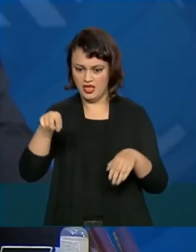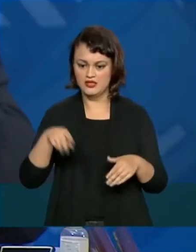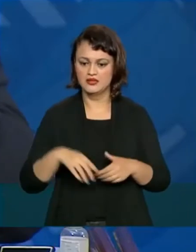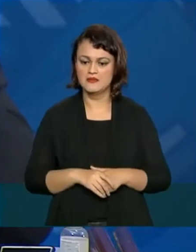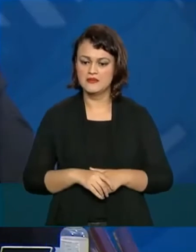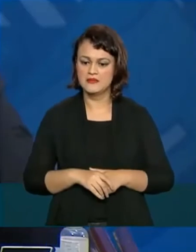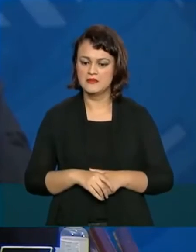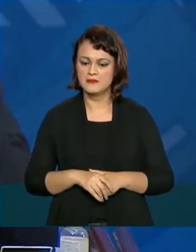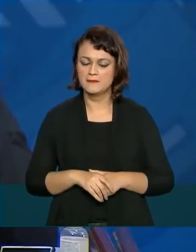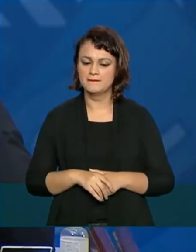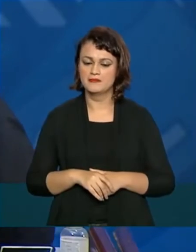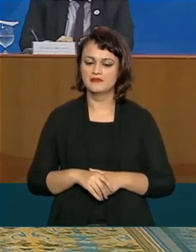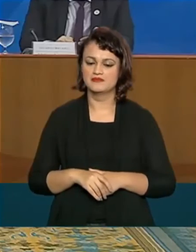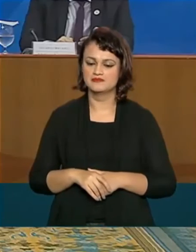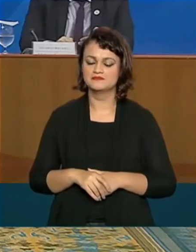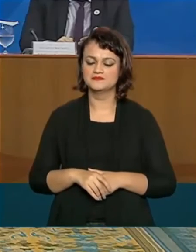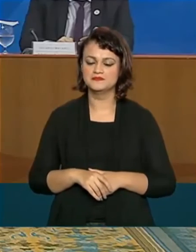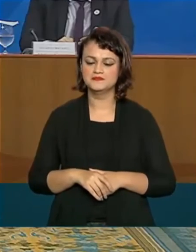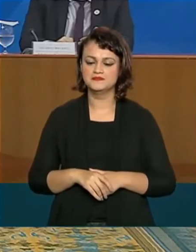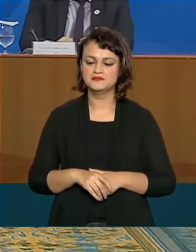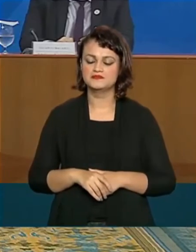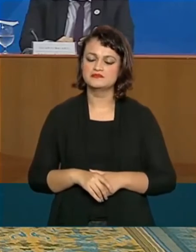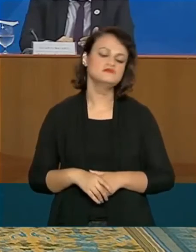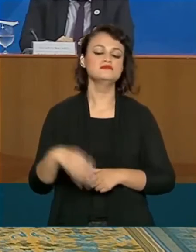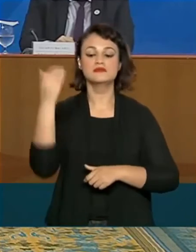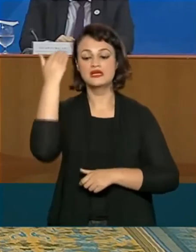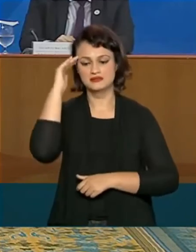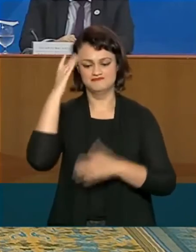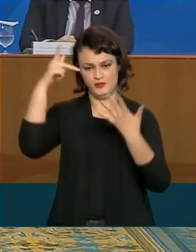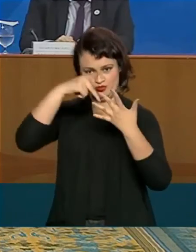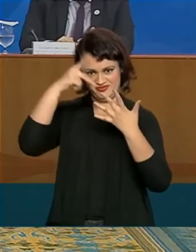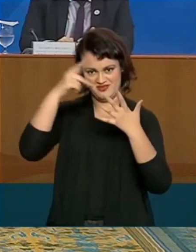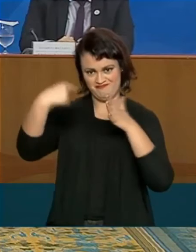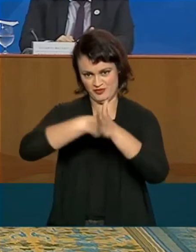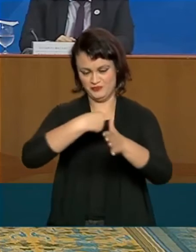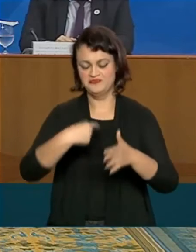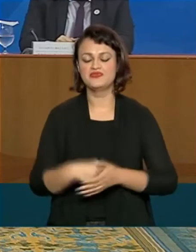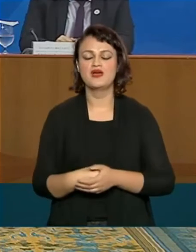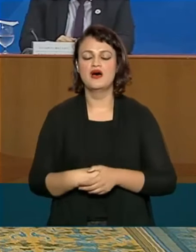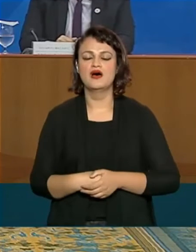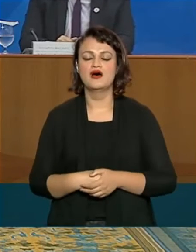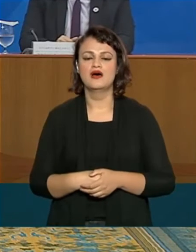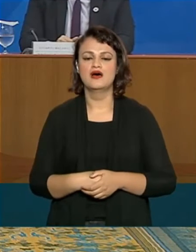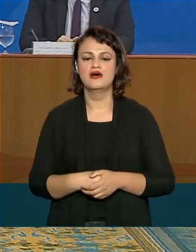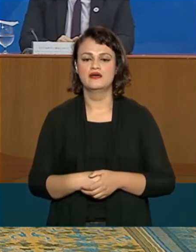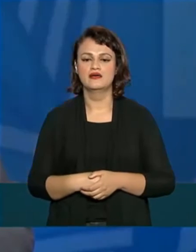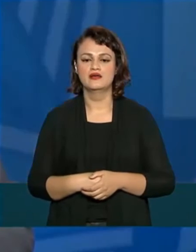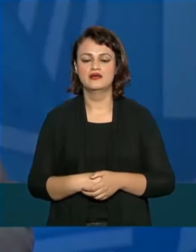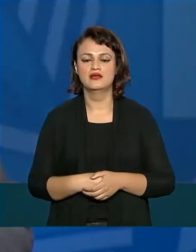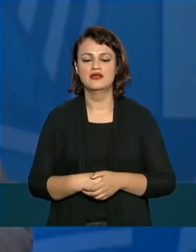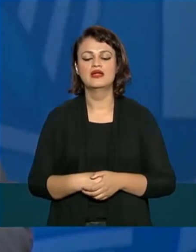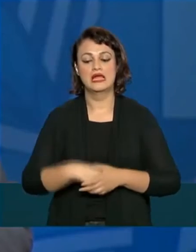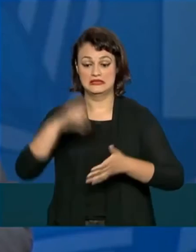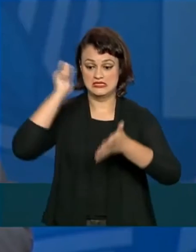Bom, começar. Então, com relação à portaria, ela está